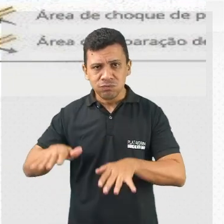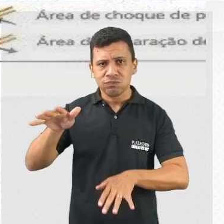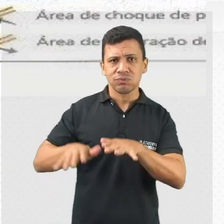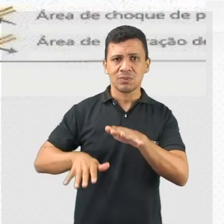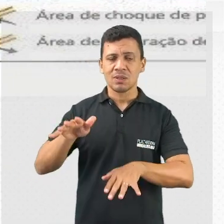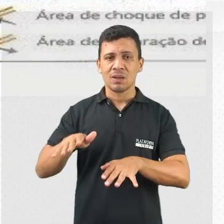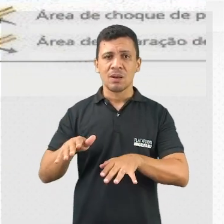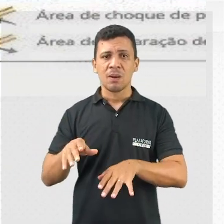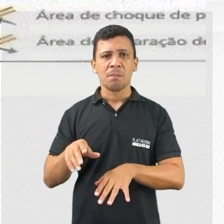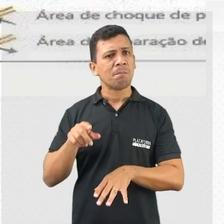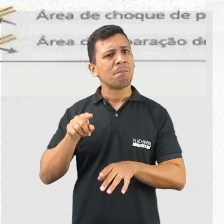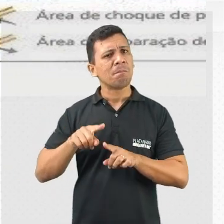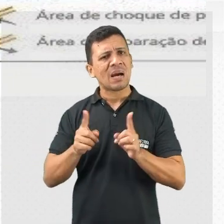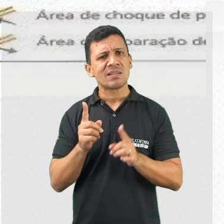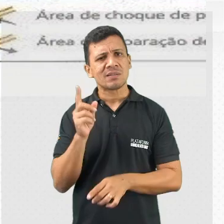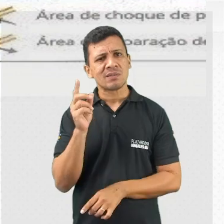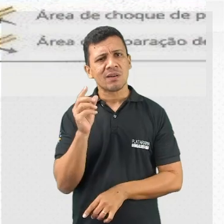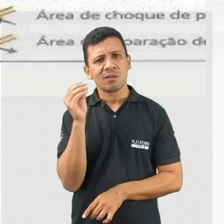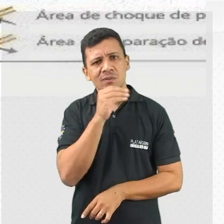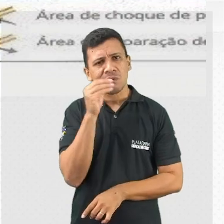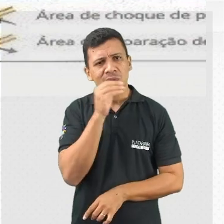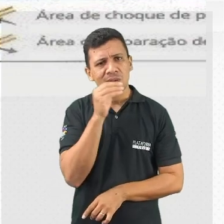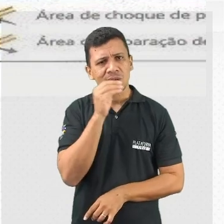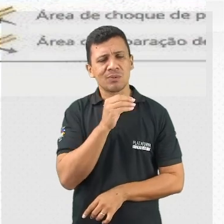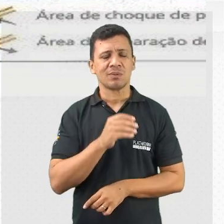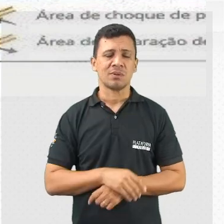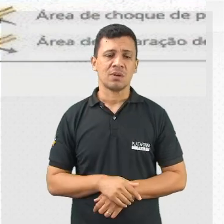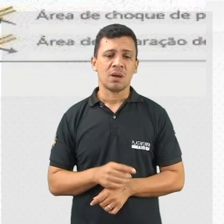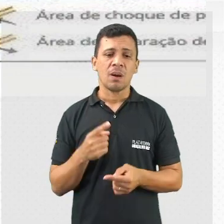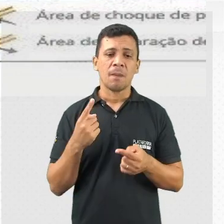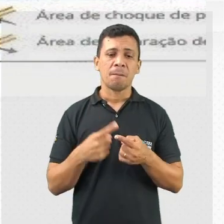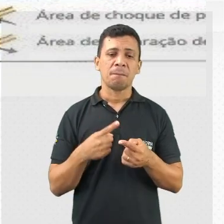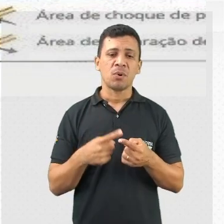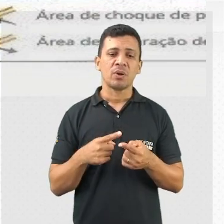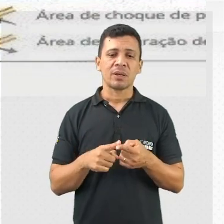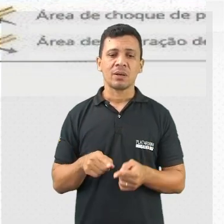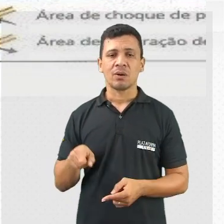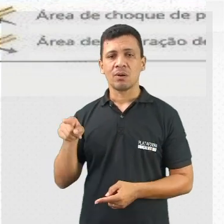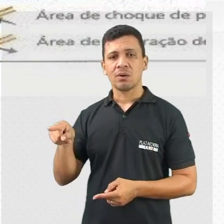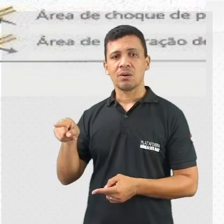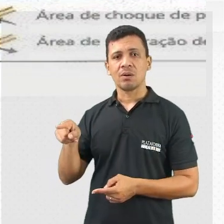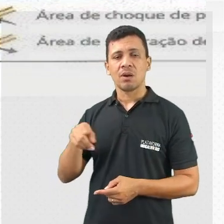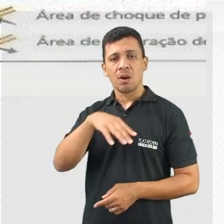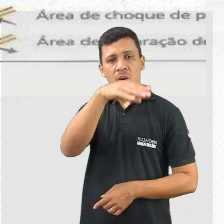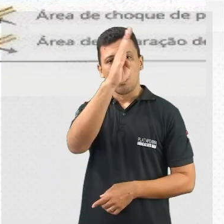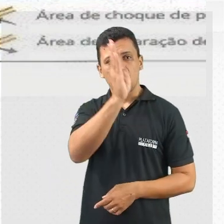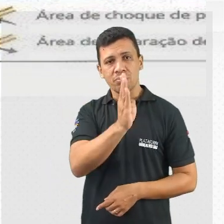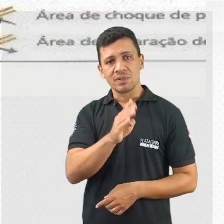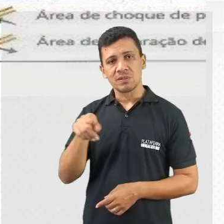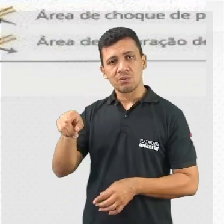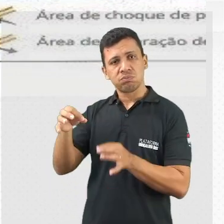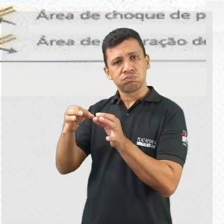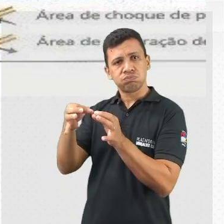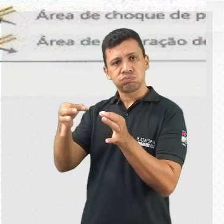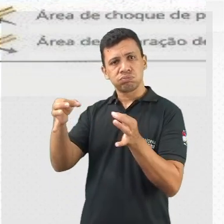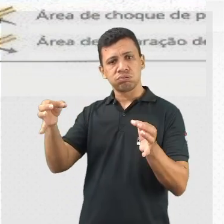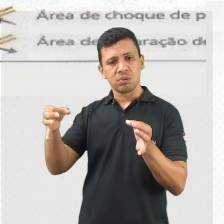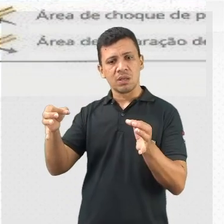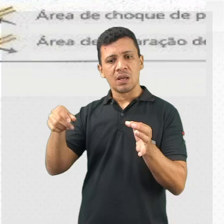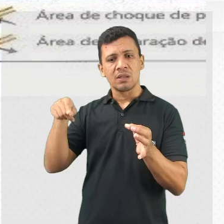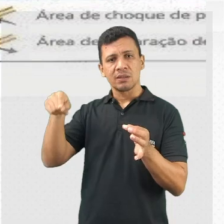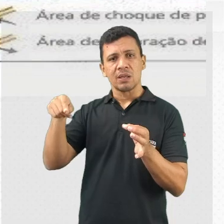terremotos de baixa intensidade. Justificativa, porque o Brasil está distante de onde? Ó? O Brasil está distante das áreas